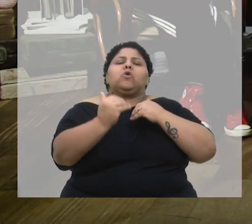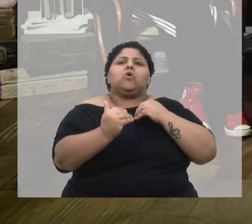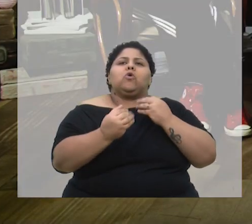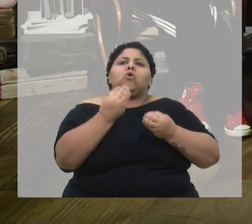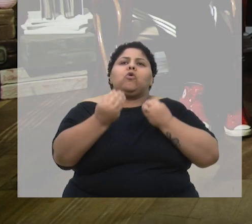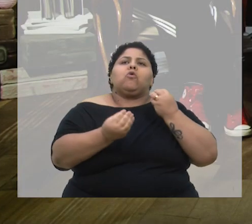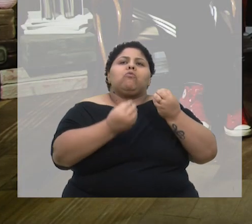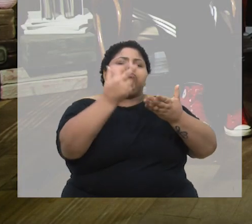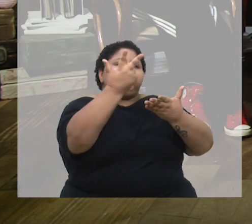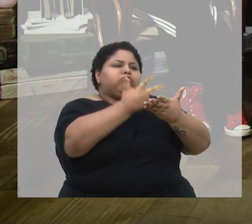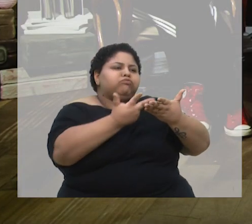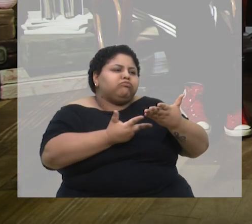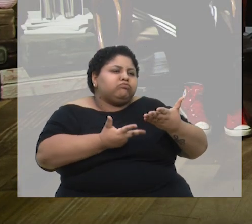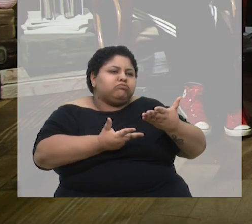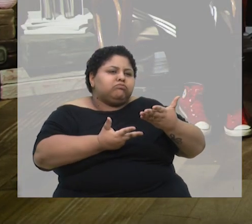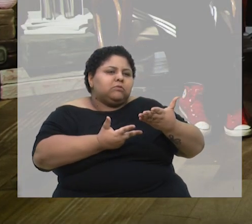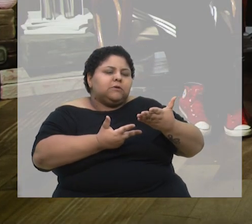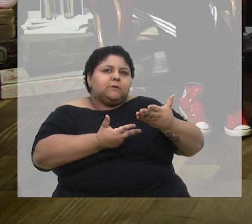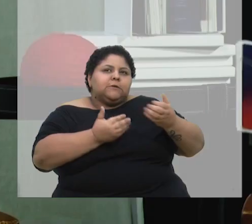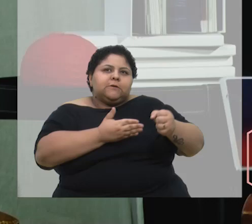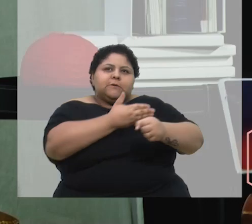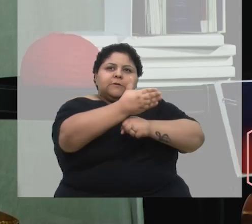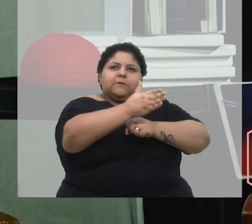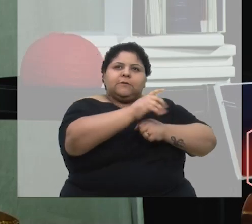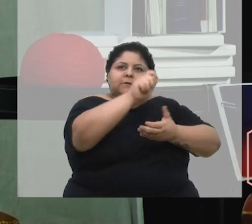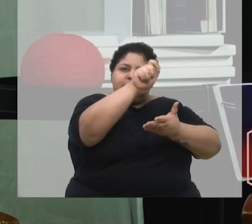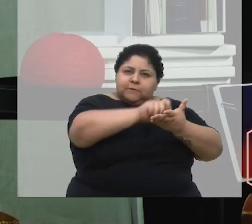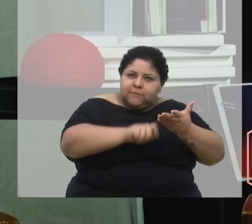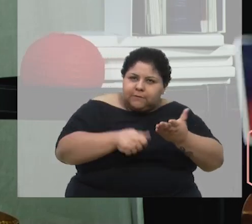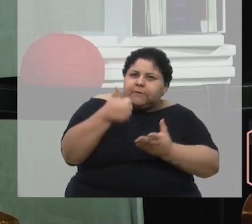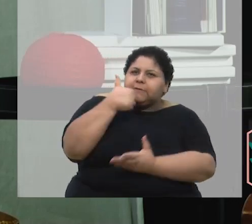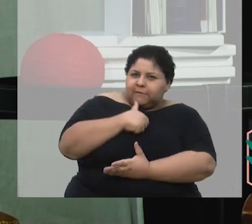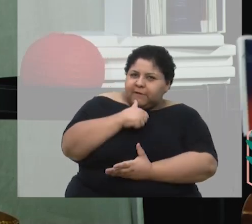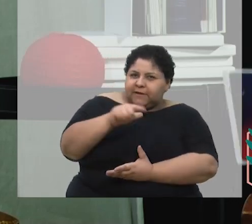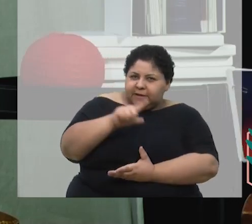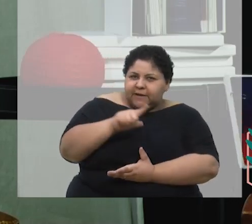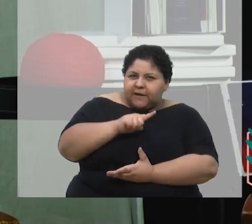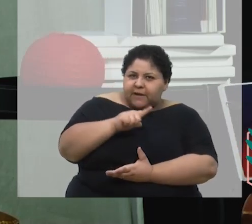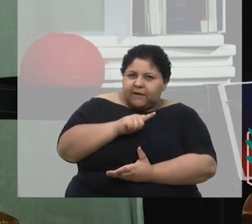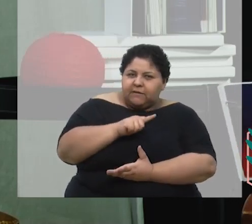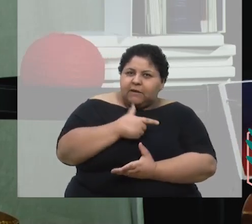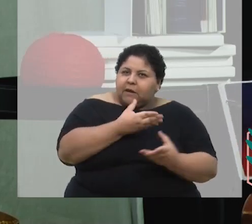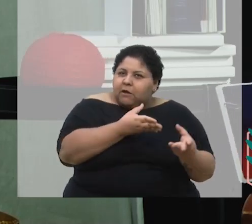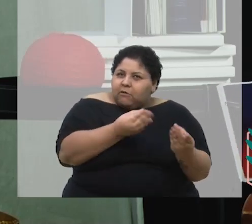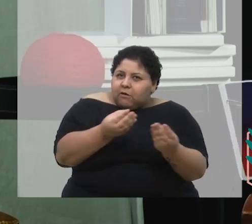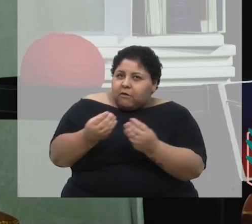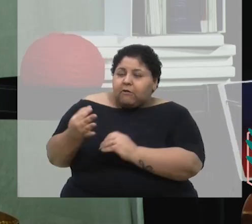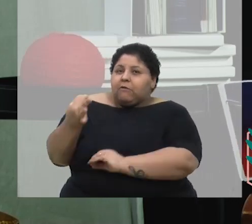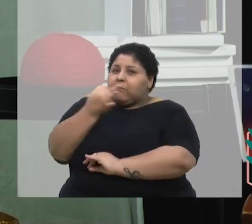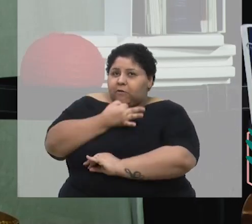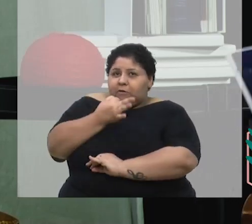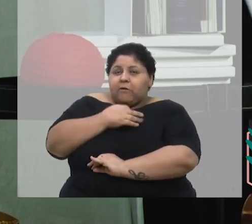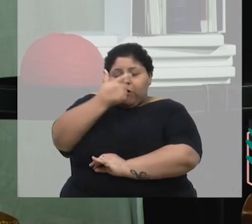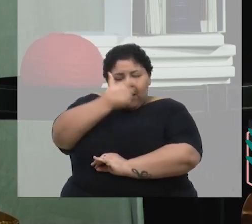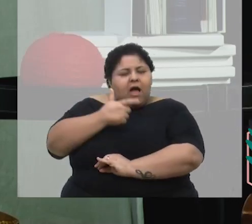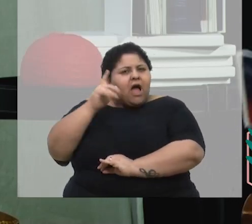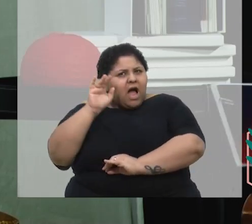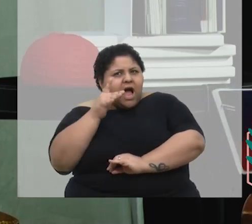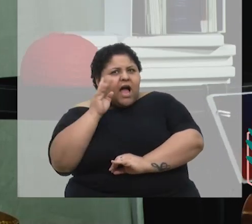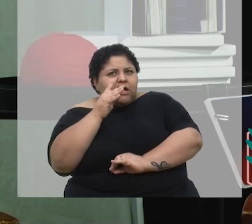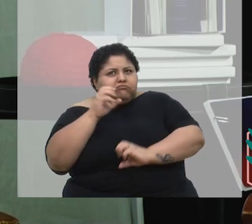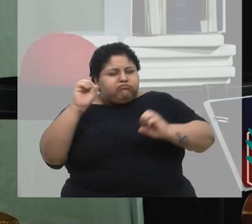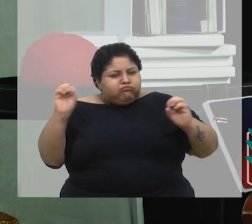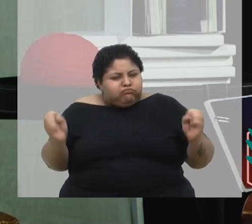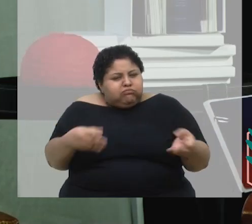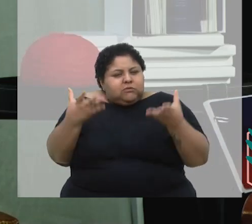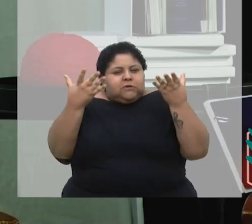participação dos escritores, principalmente escritoras mulheres, né? A gente tem bastante escritores caxienses, acho que é muito legal enaltecer